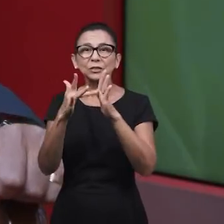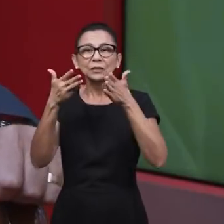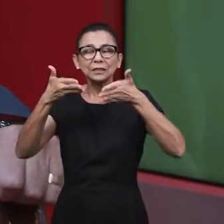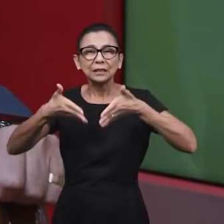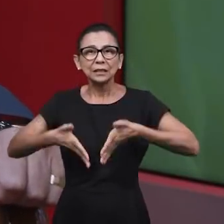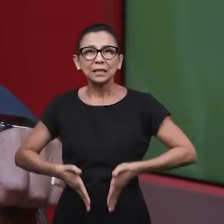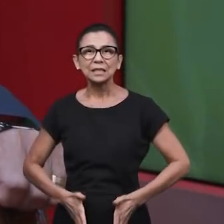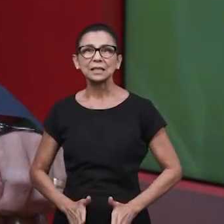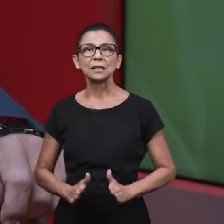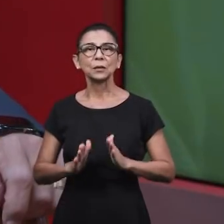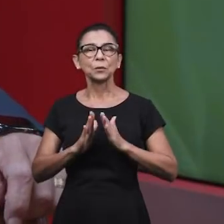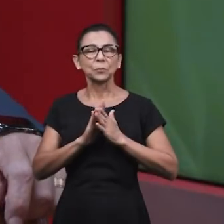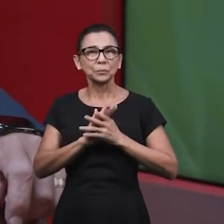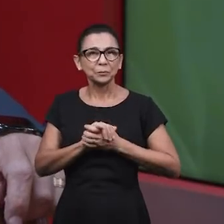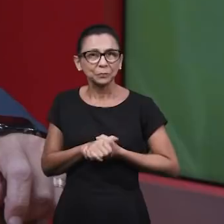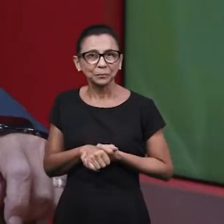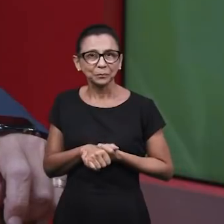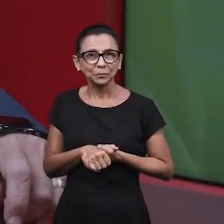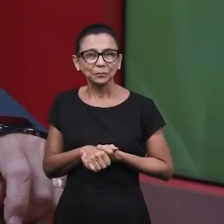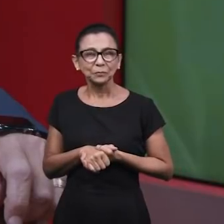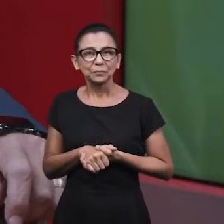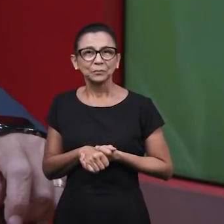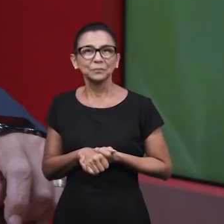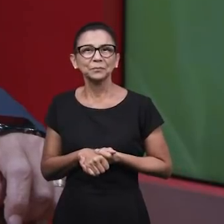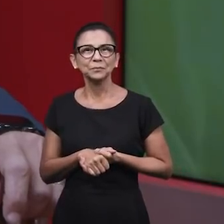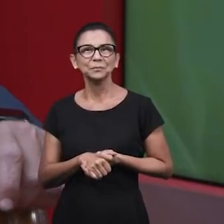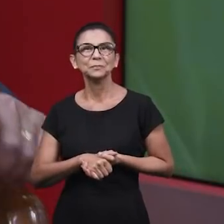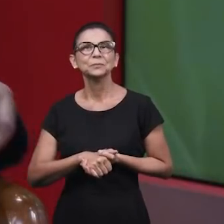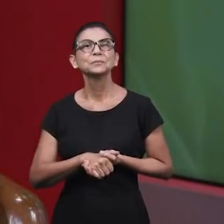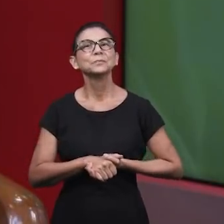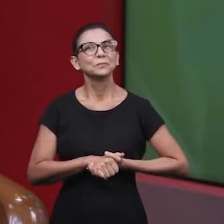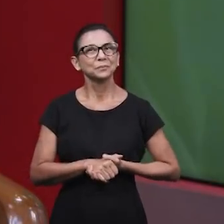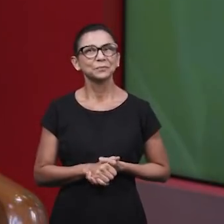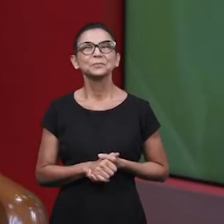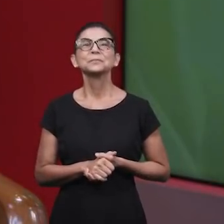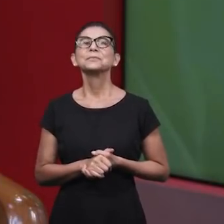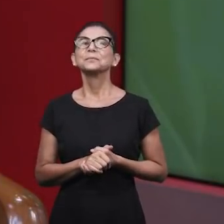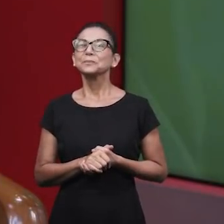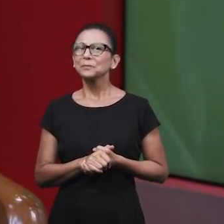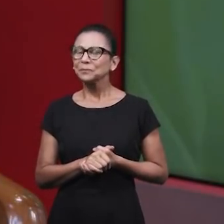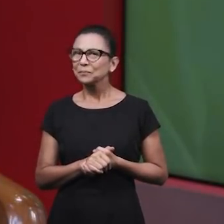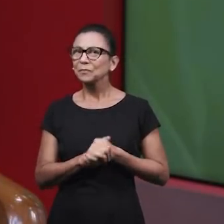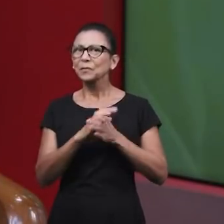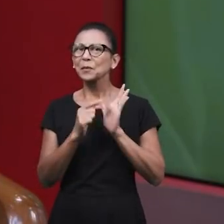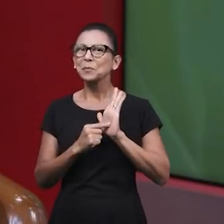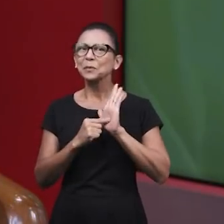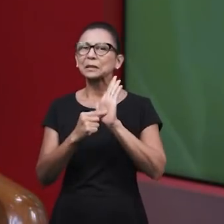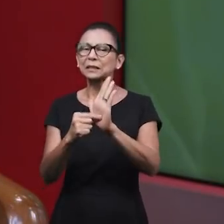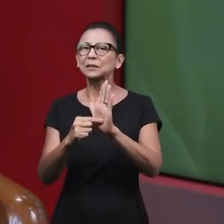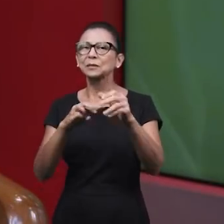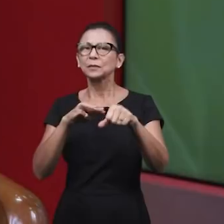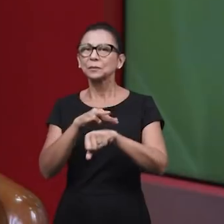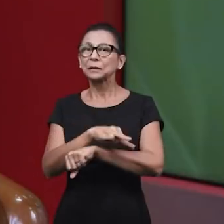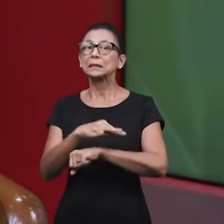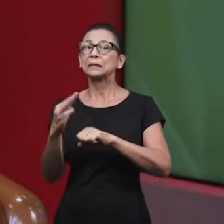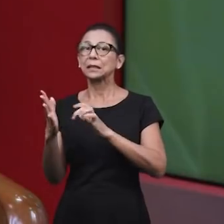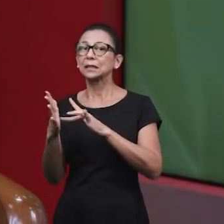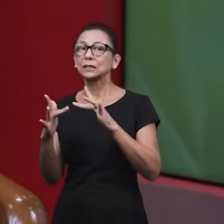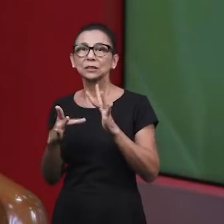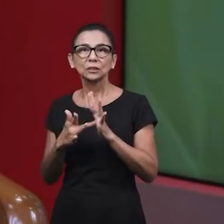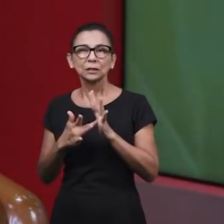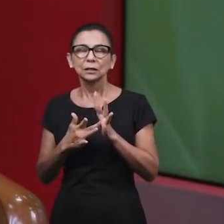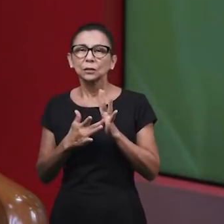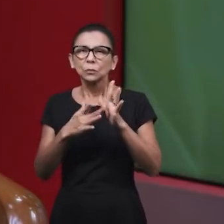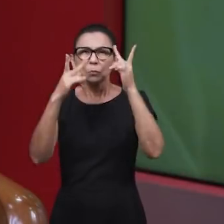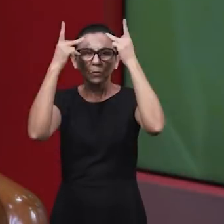origem, corroborando o ministério de Jesus como um ministério